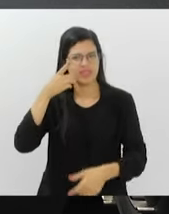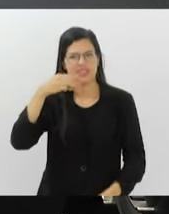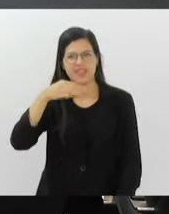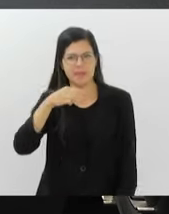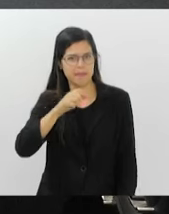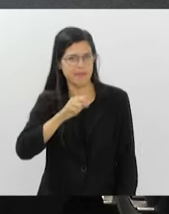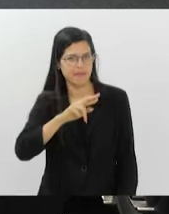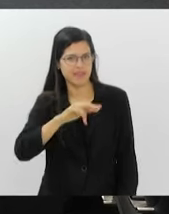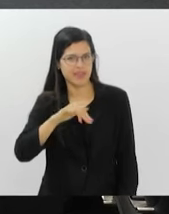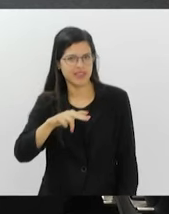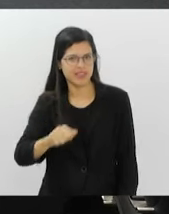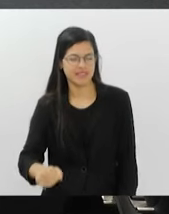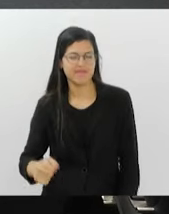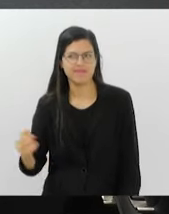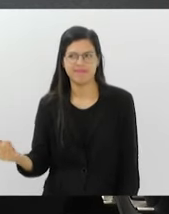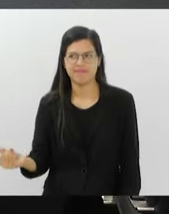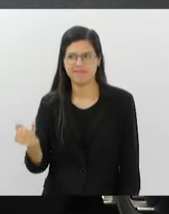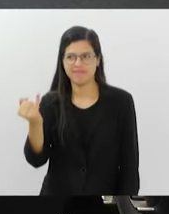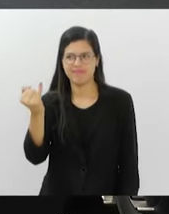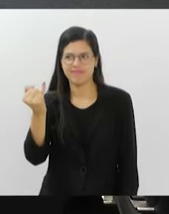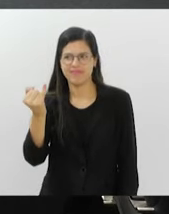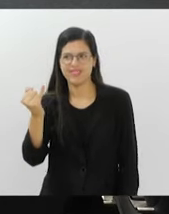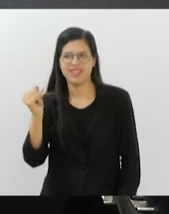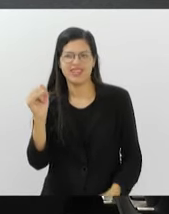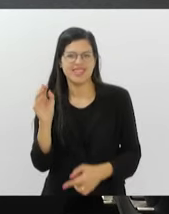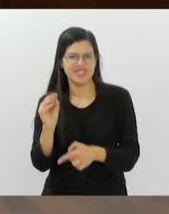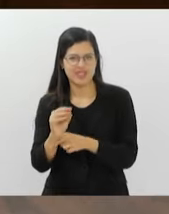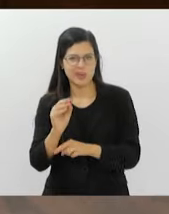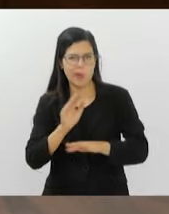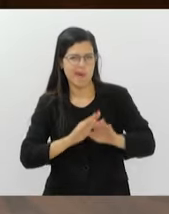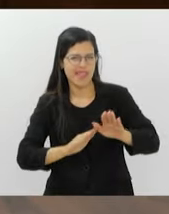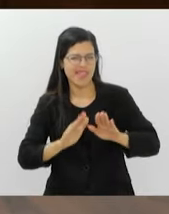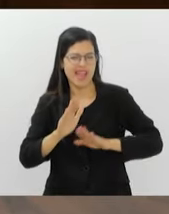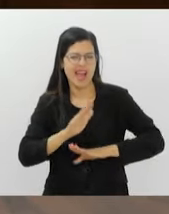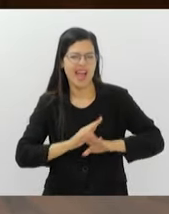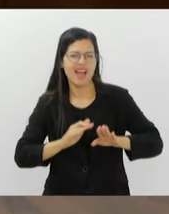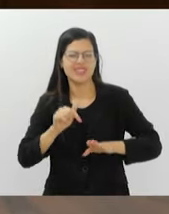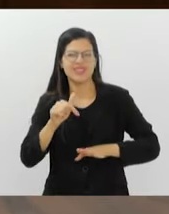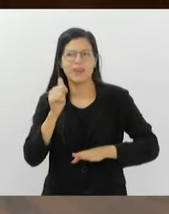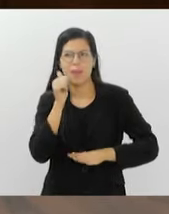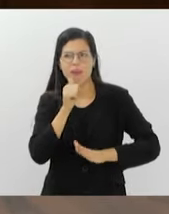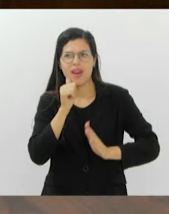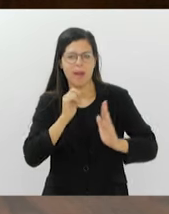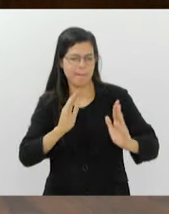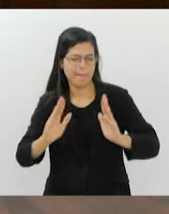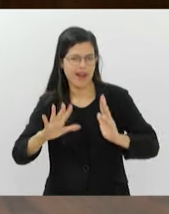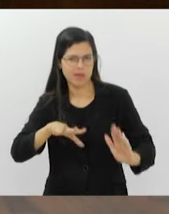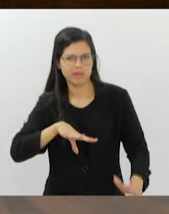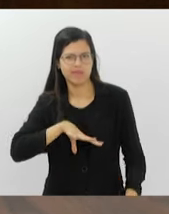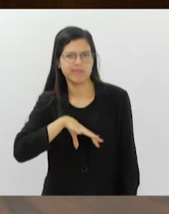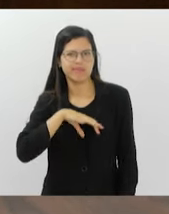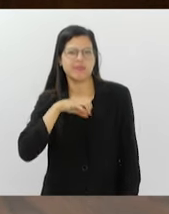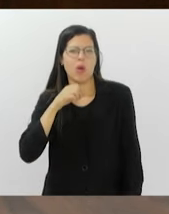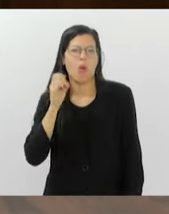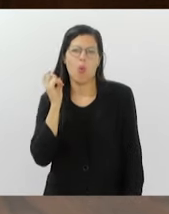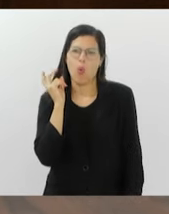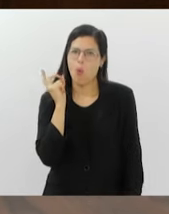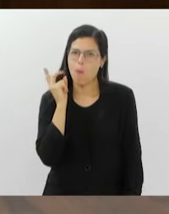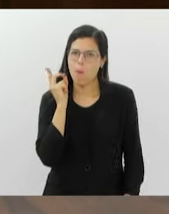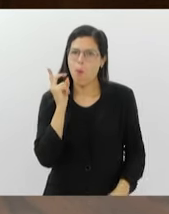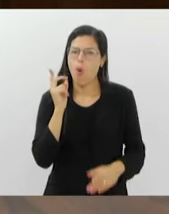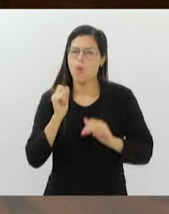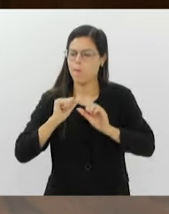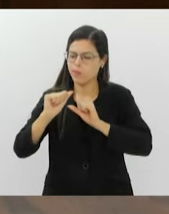muito importante esse cuidado com a mulher nessa fase da vida que atravessa a menopausa a disfunção hormonal ocasiona